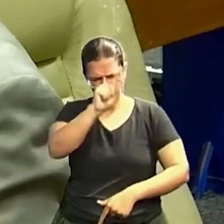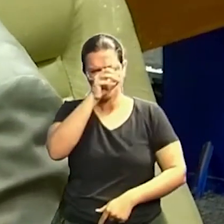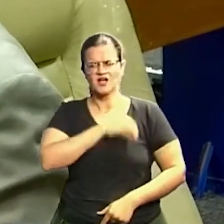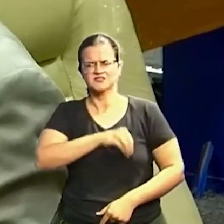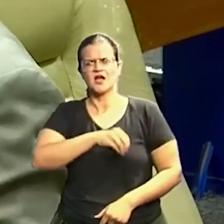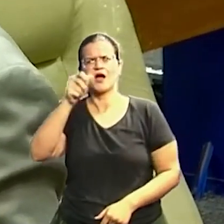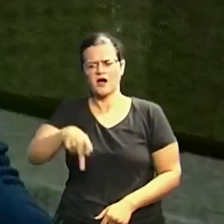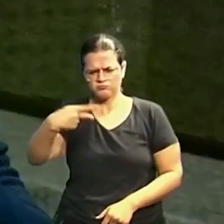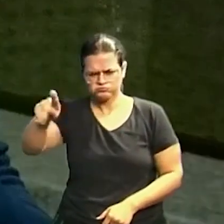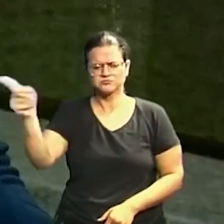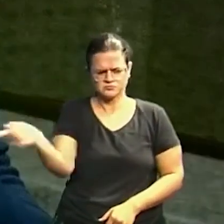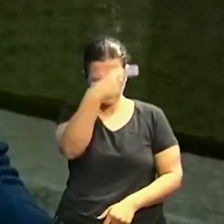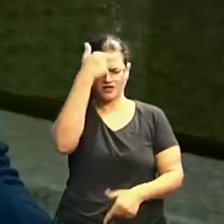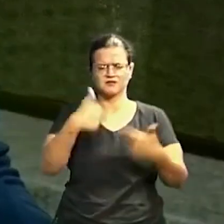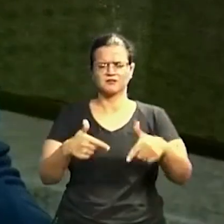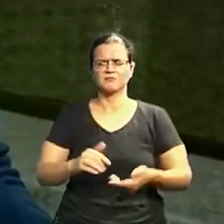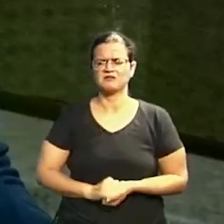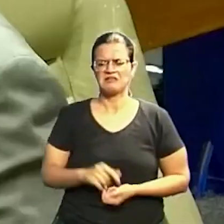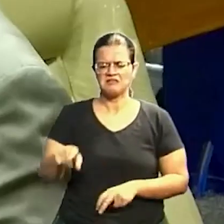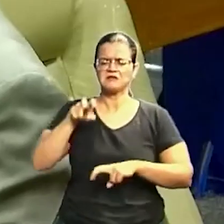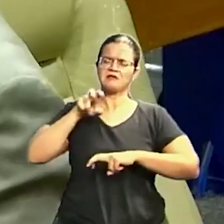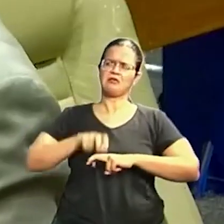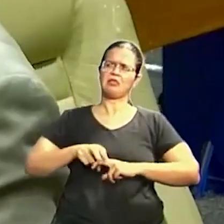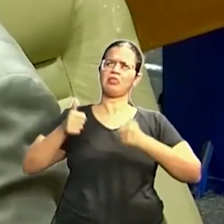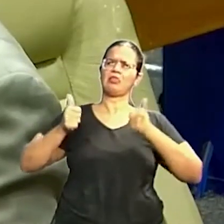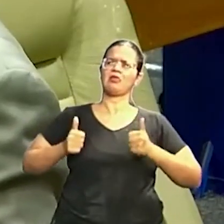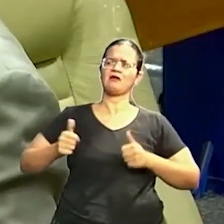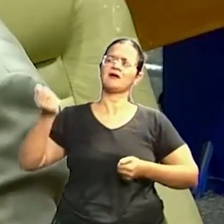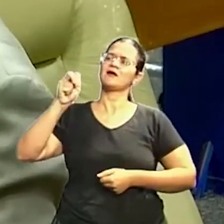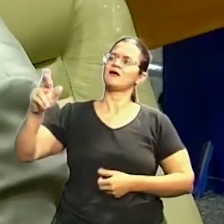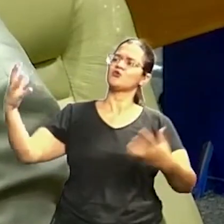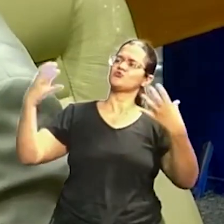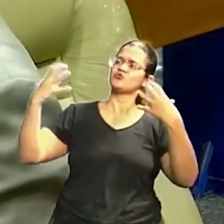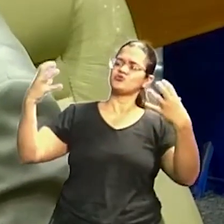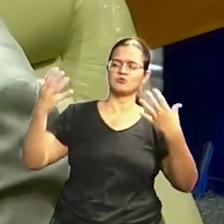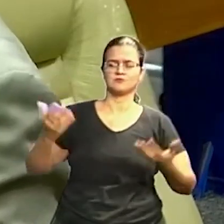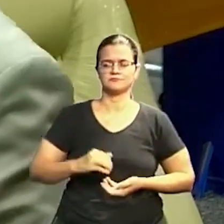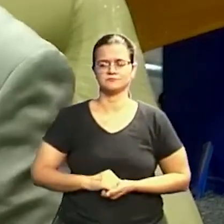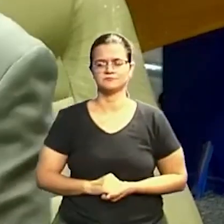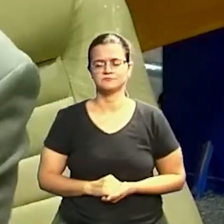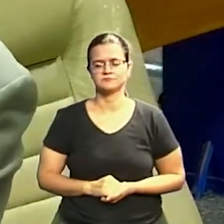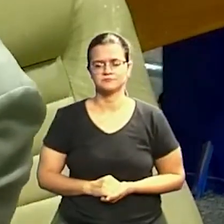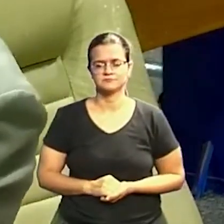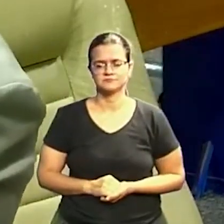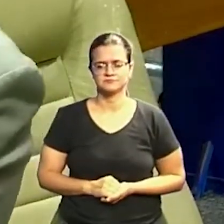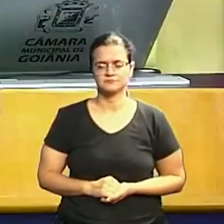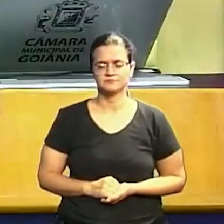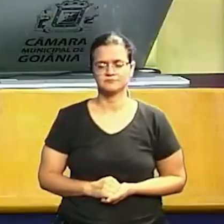receber aposentadoria trabalhando, né? Sentando aí, ficando no ar-condicionado. Eu vou usar outra.